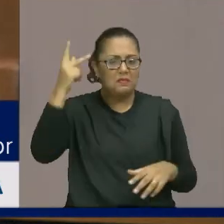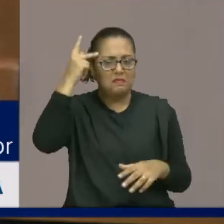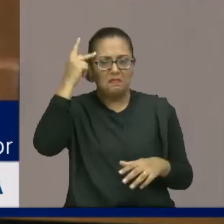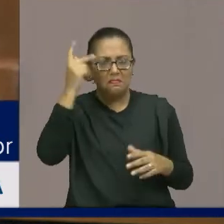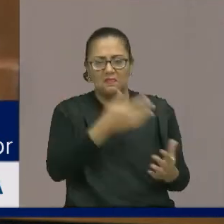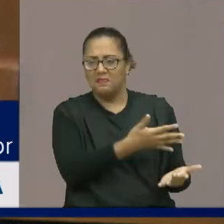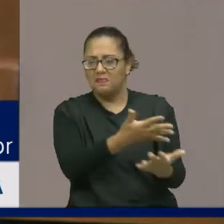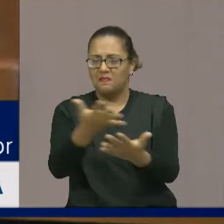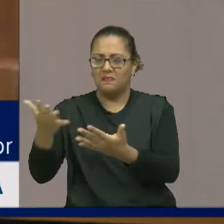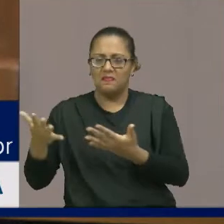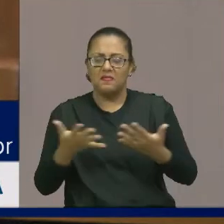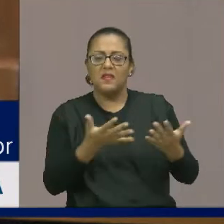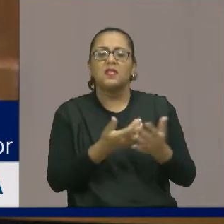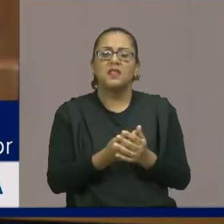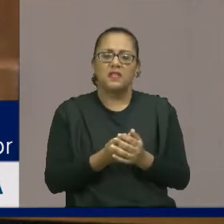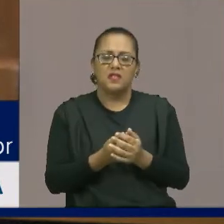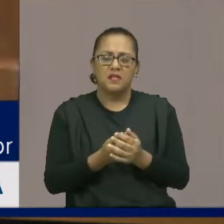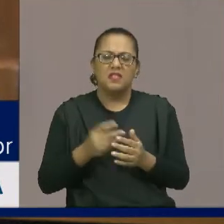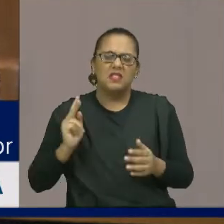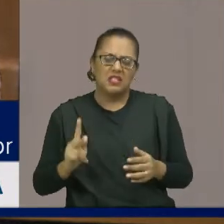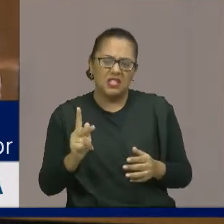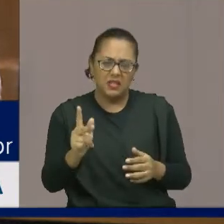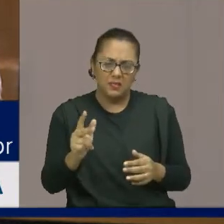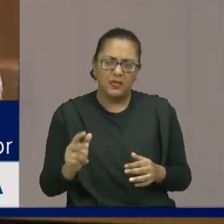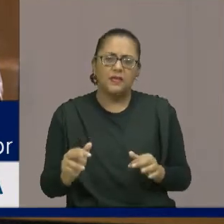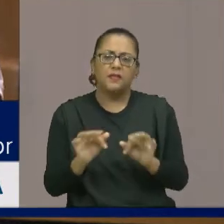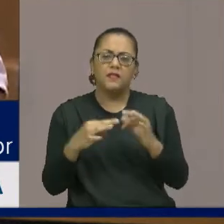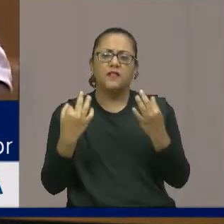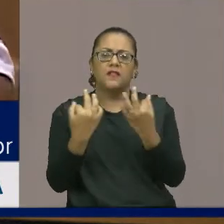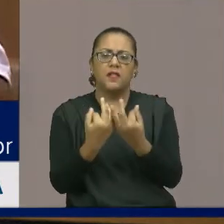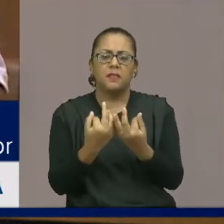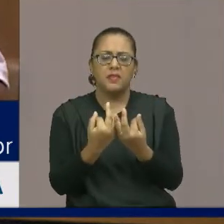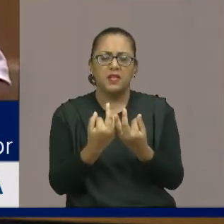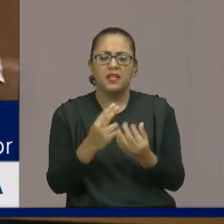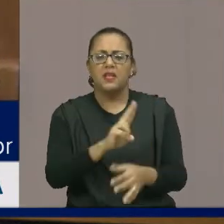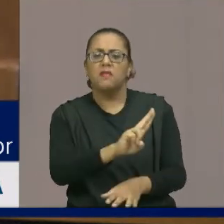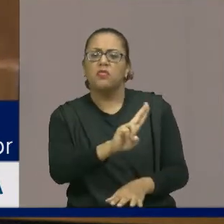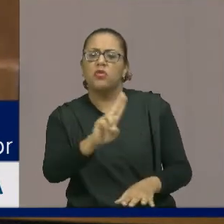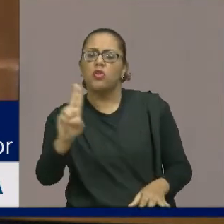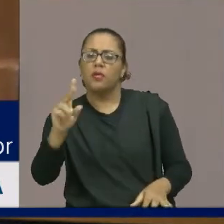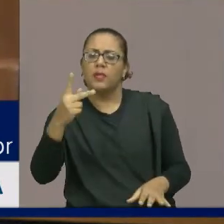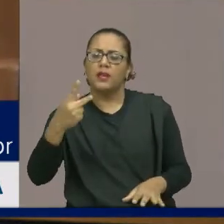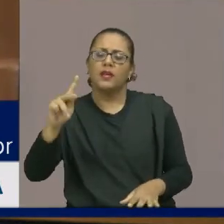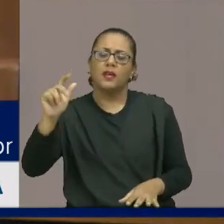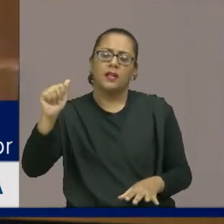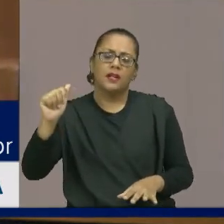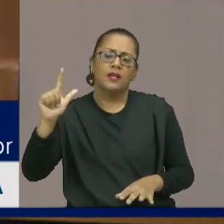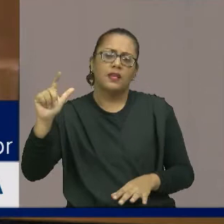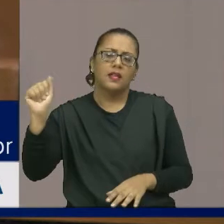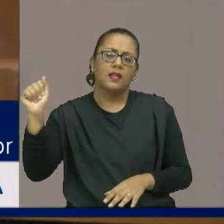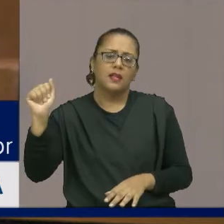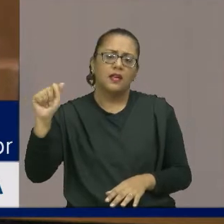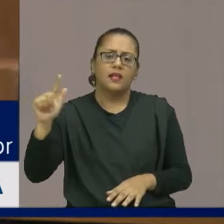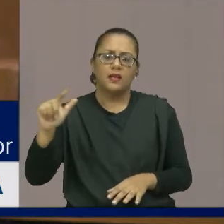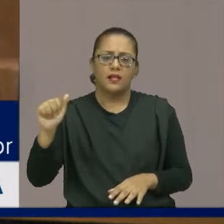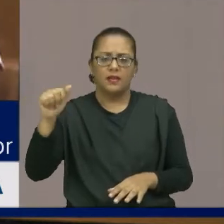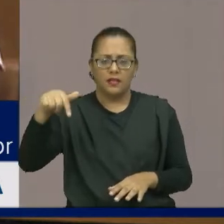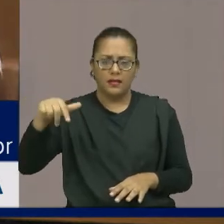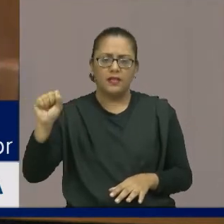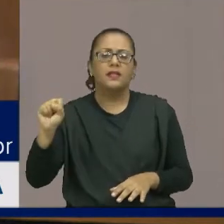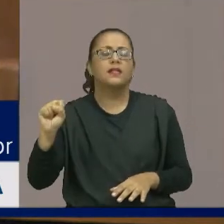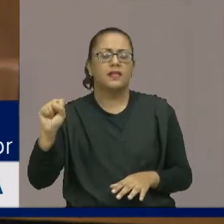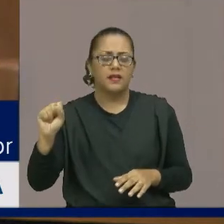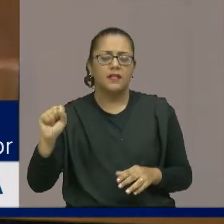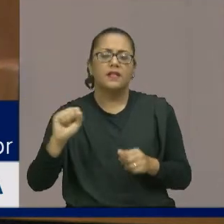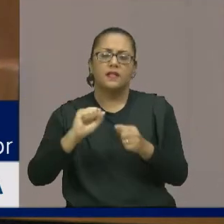também a gente honrou o nome da família. Eles me cobraram. Ele entrou para vereador, São José é uma cidade grande. Não é?